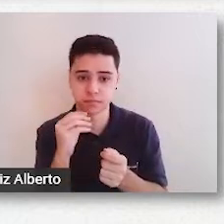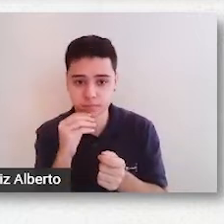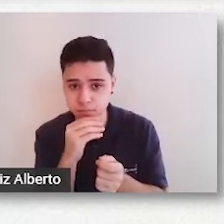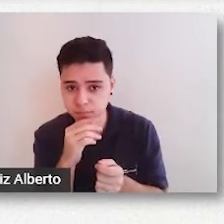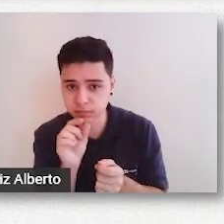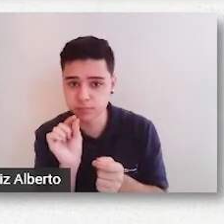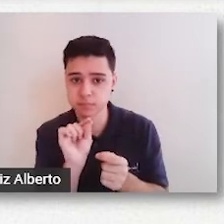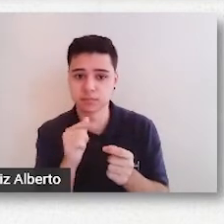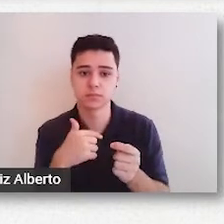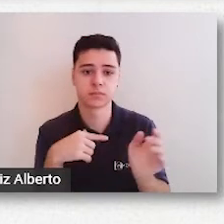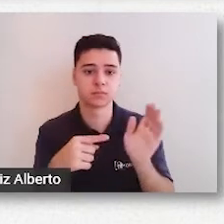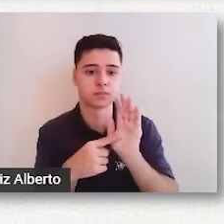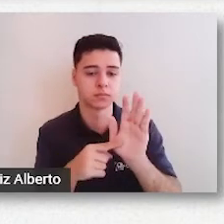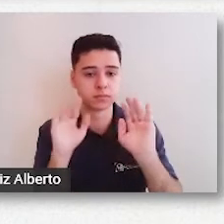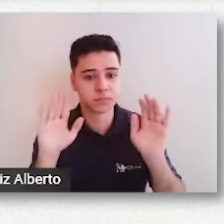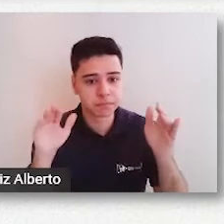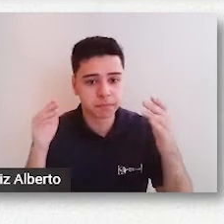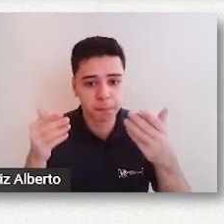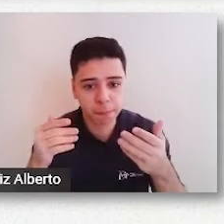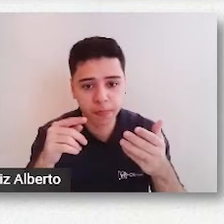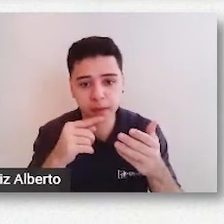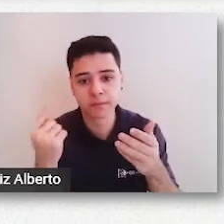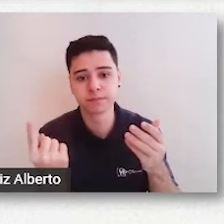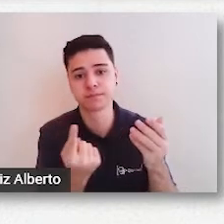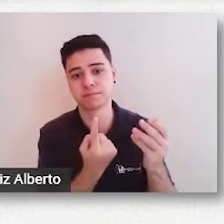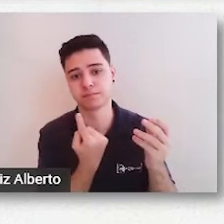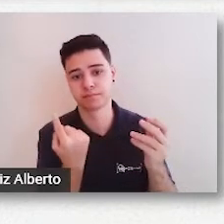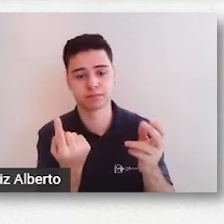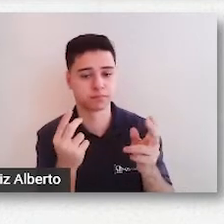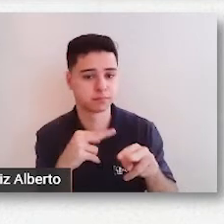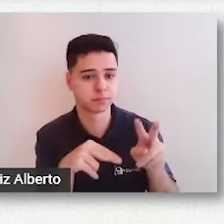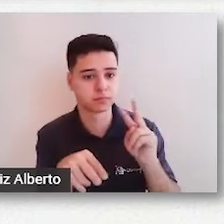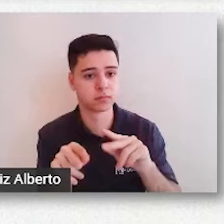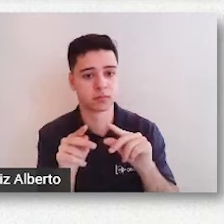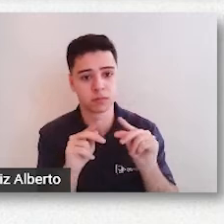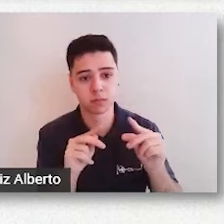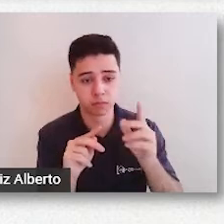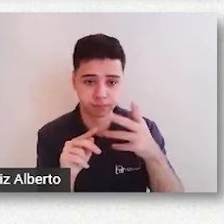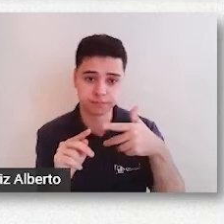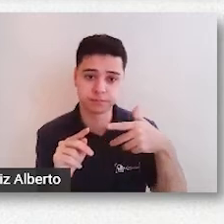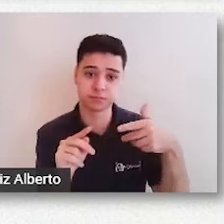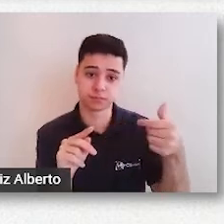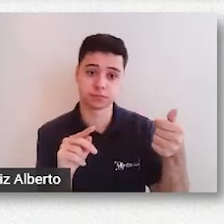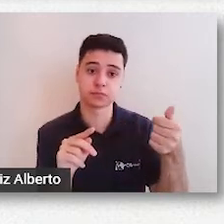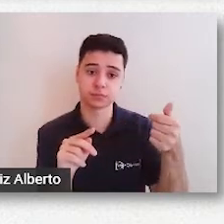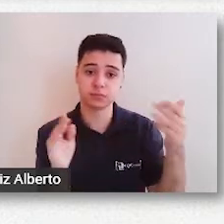trouxe um detalhe, né, para a gente ver um pouco. Agora, existem